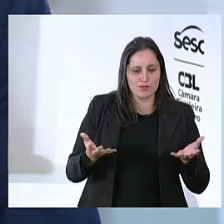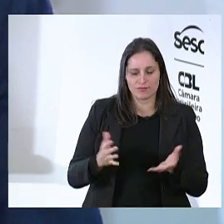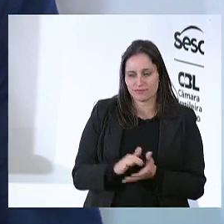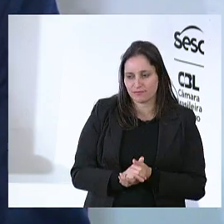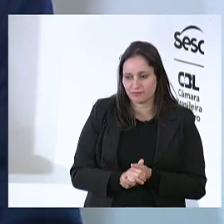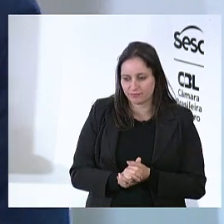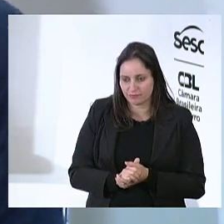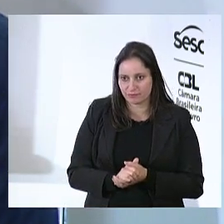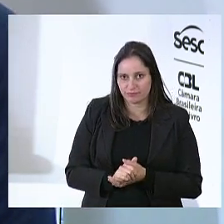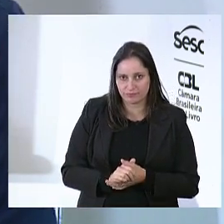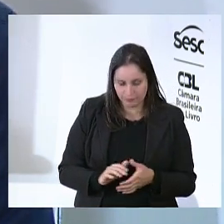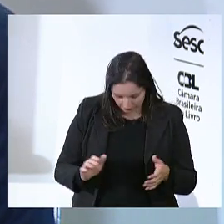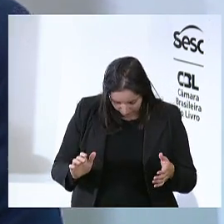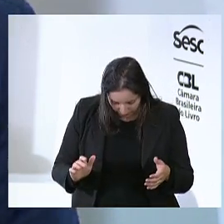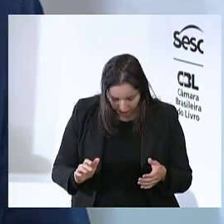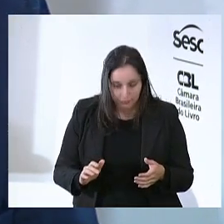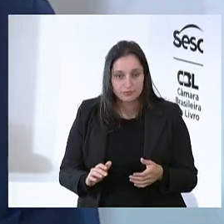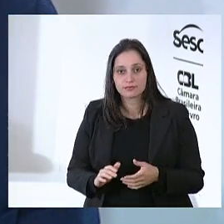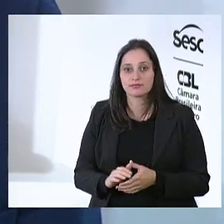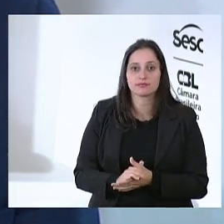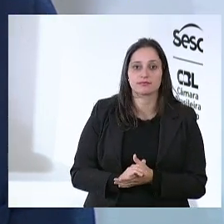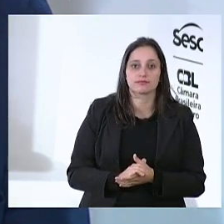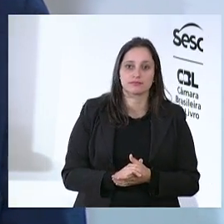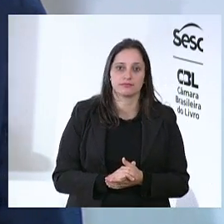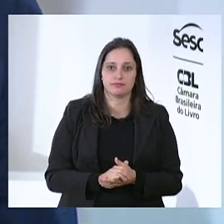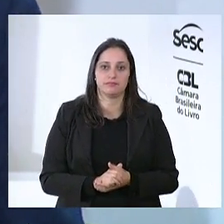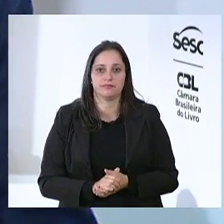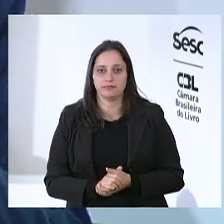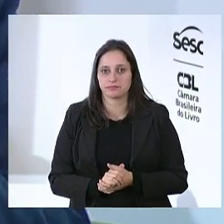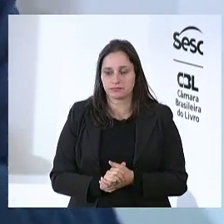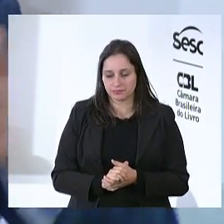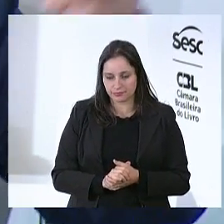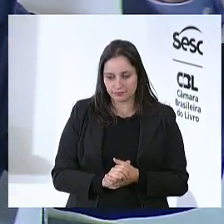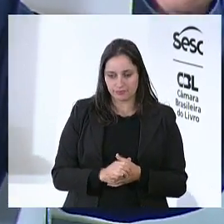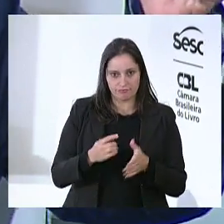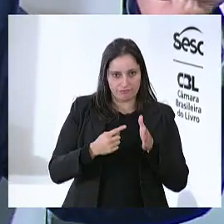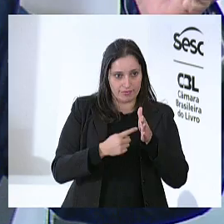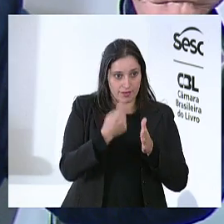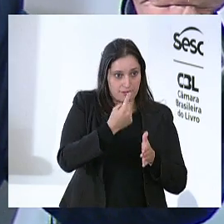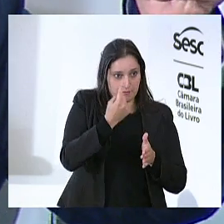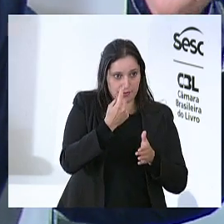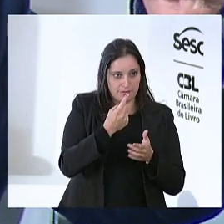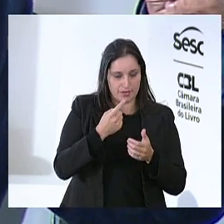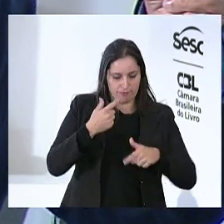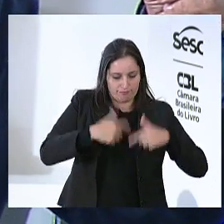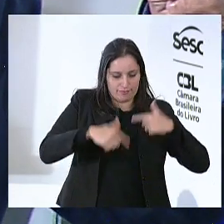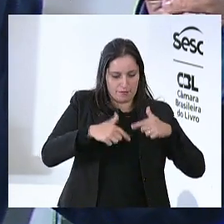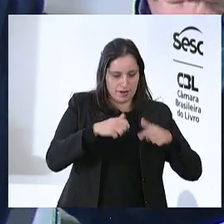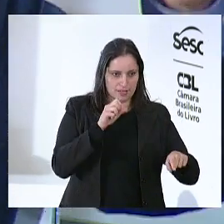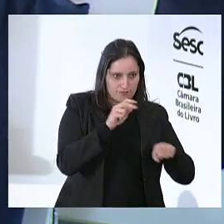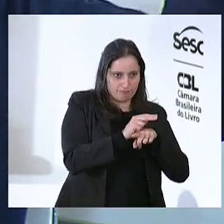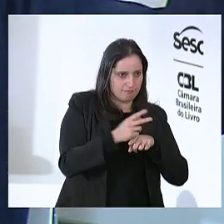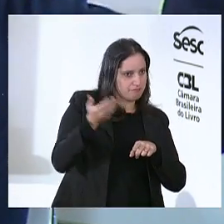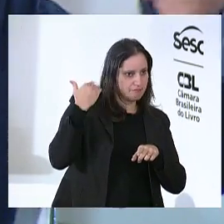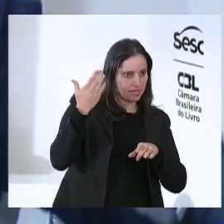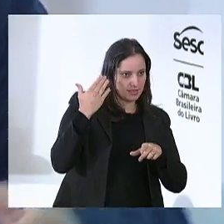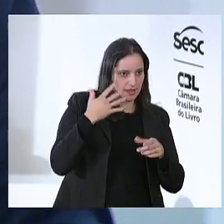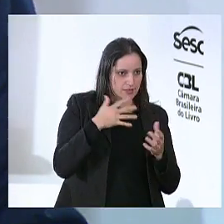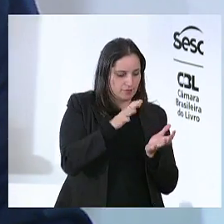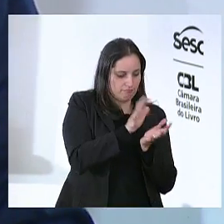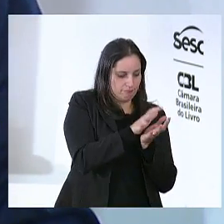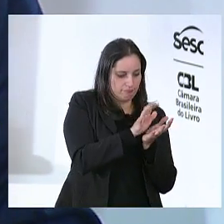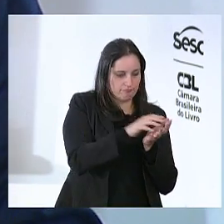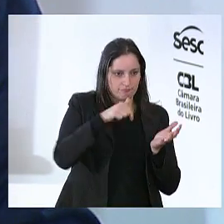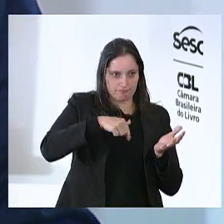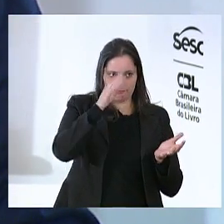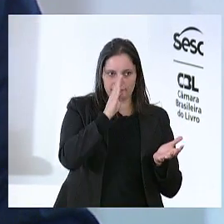Gente, nem os aimara andam mais assim. Meu primeiro emprego no Recife, aquilo que eu estava contando, que eu cobri a